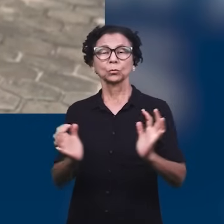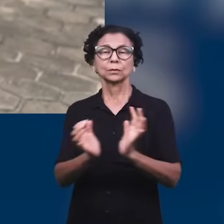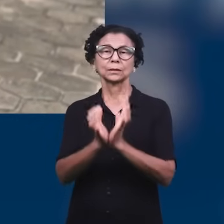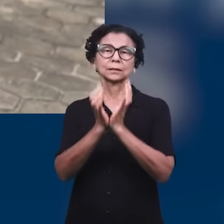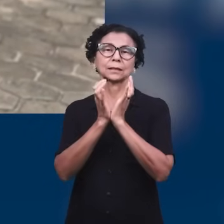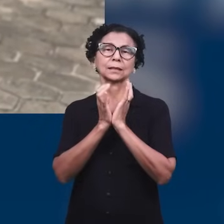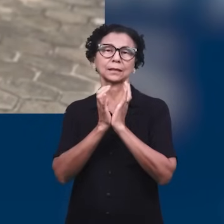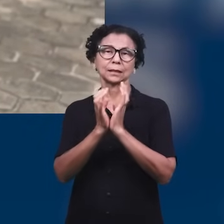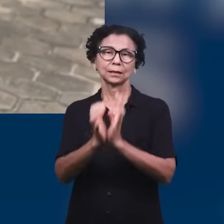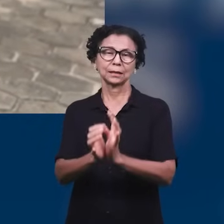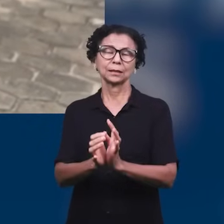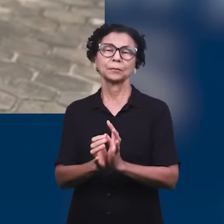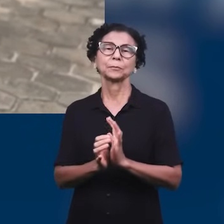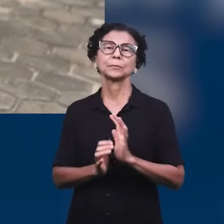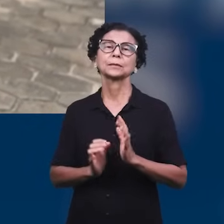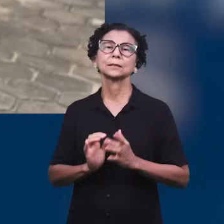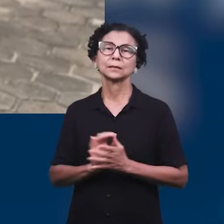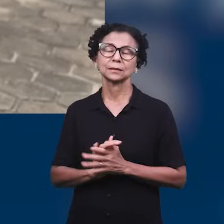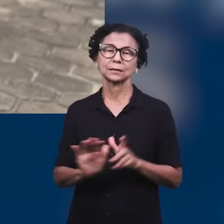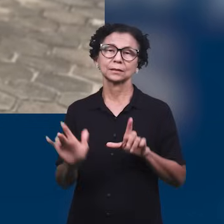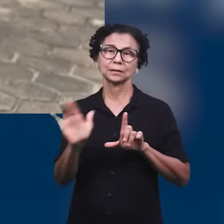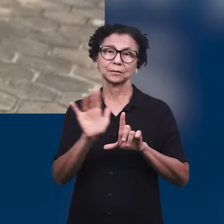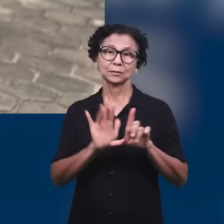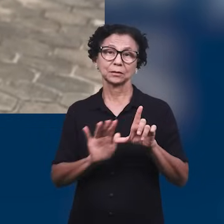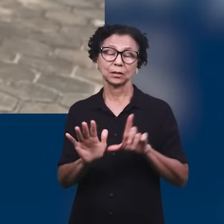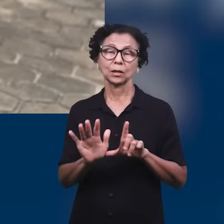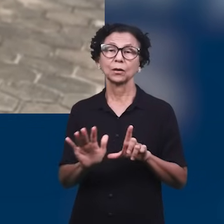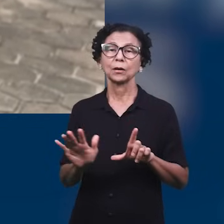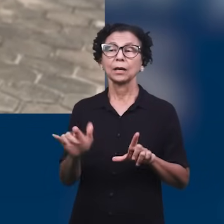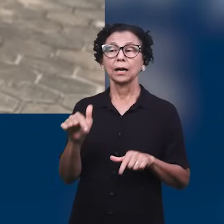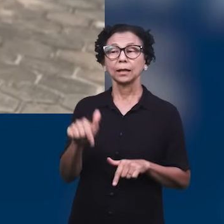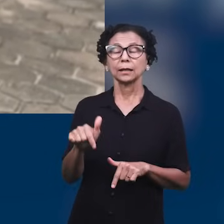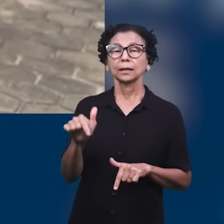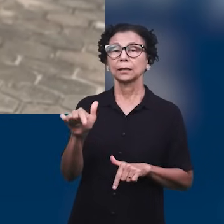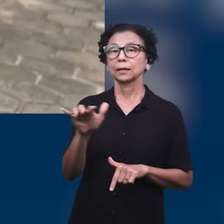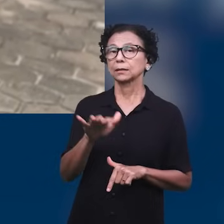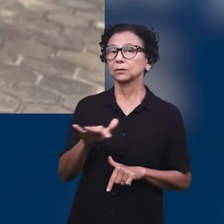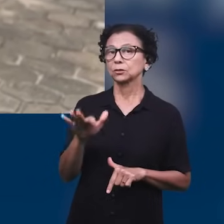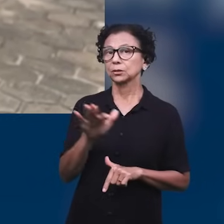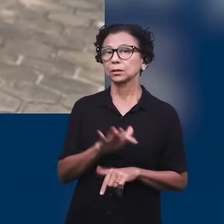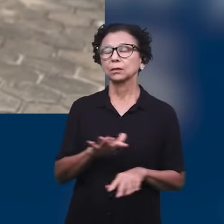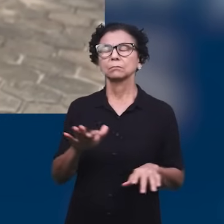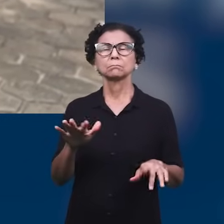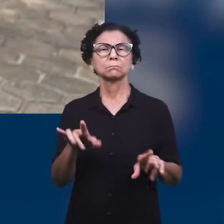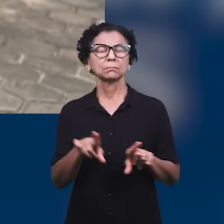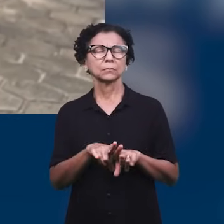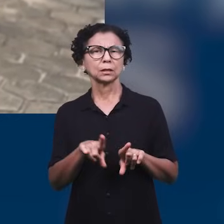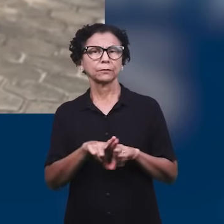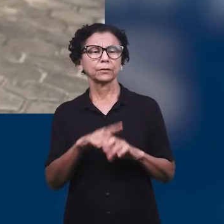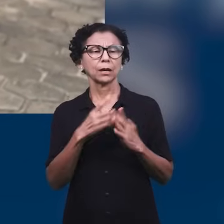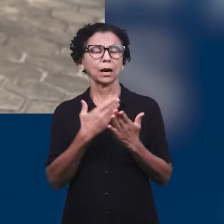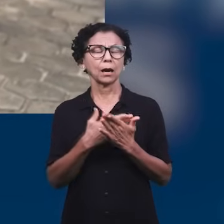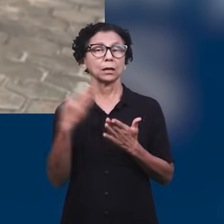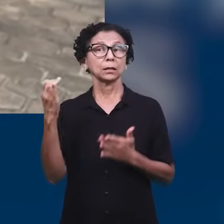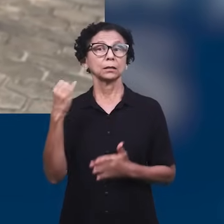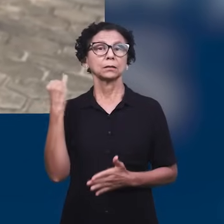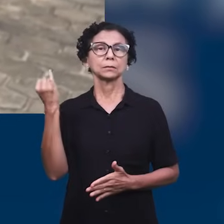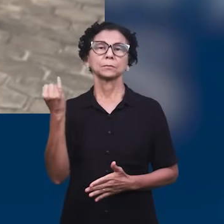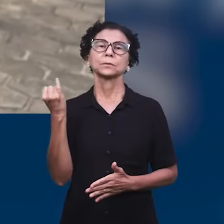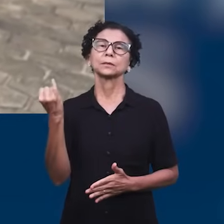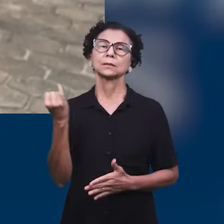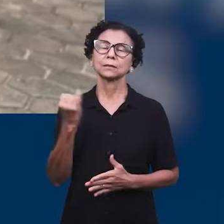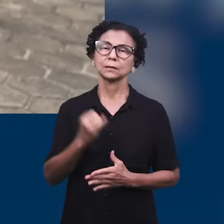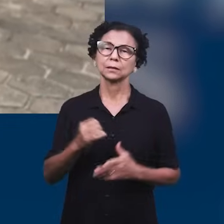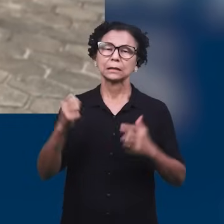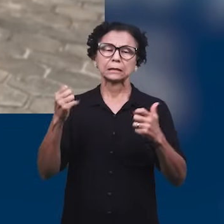sociais, das nossas igrejas na nossa região e foram ministradas aulas muito importantes